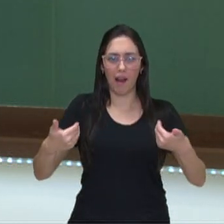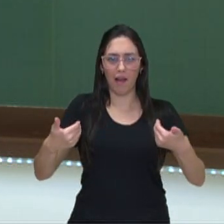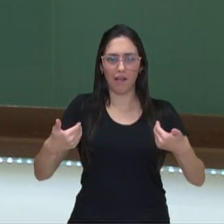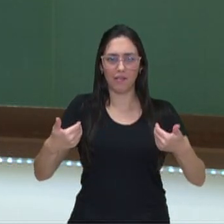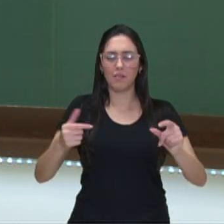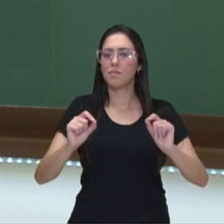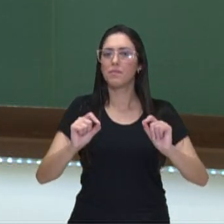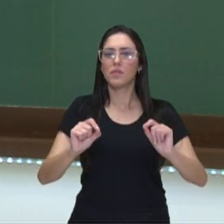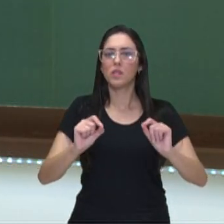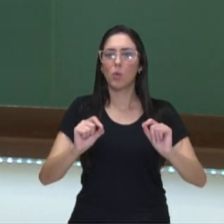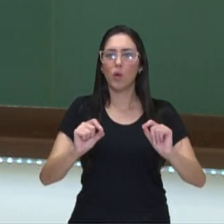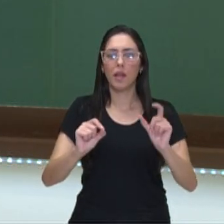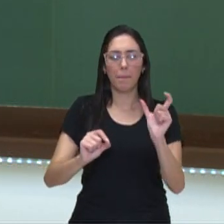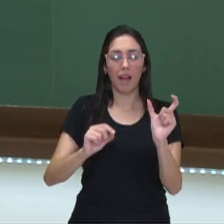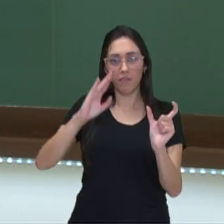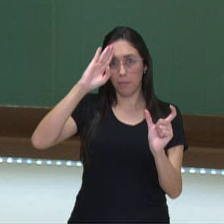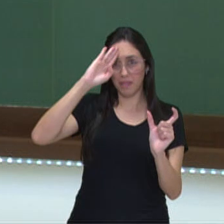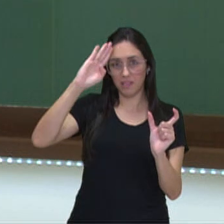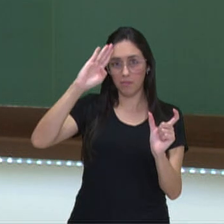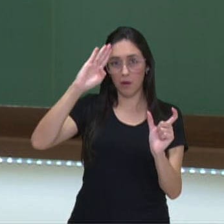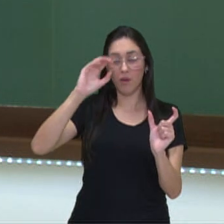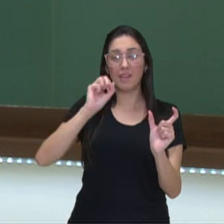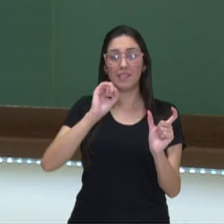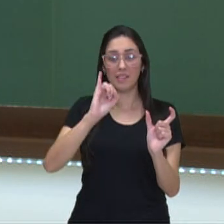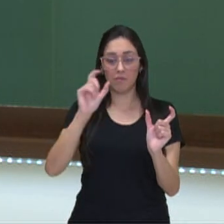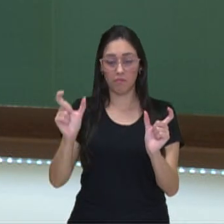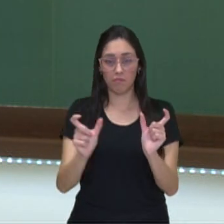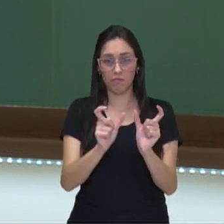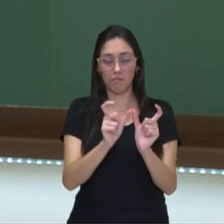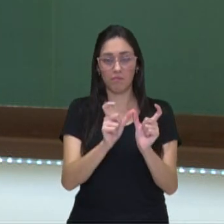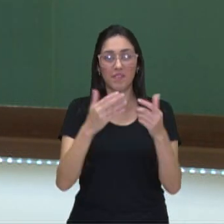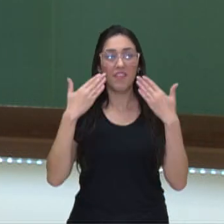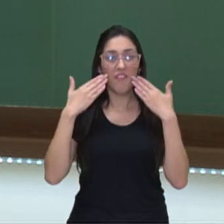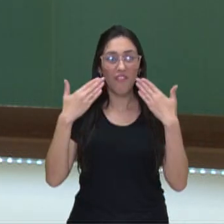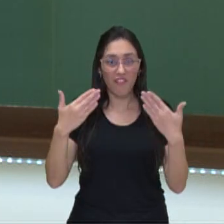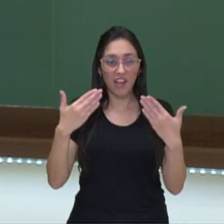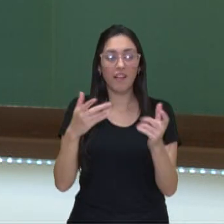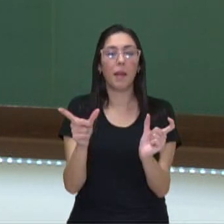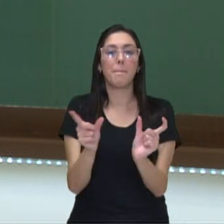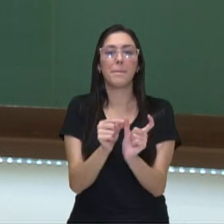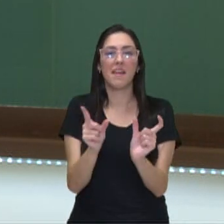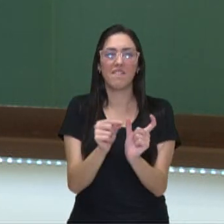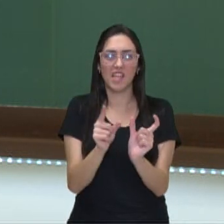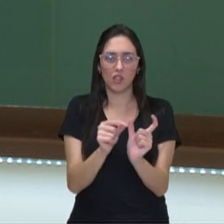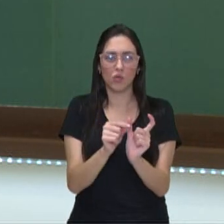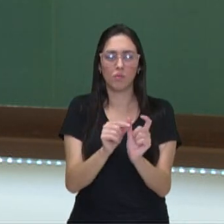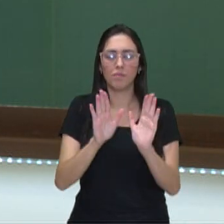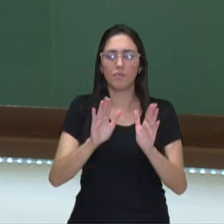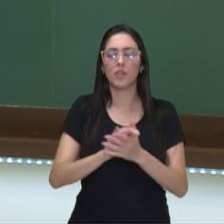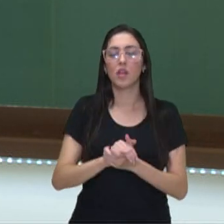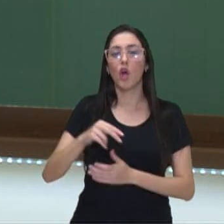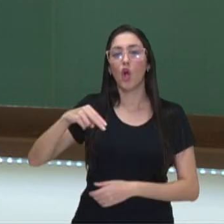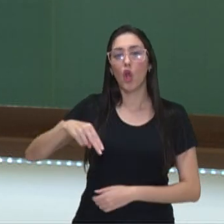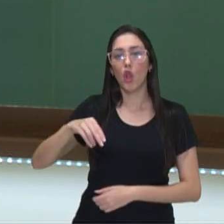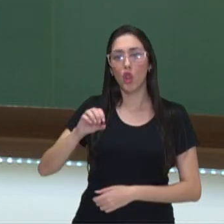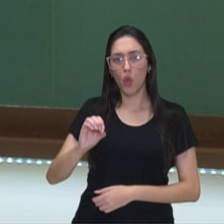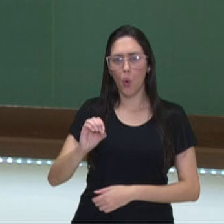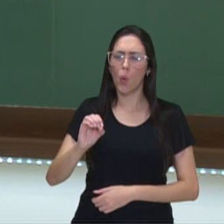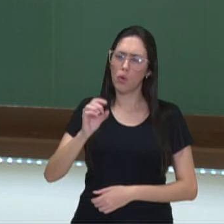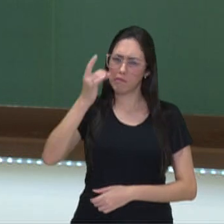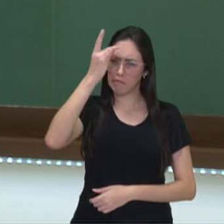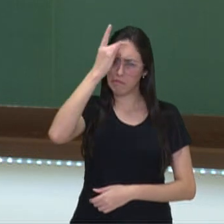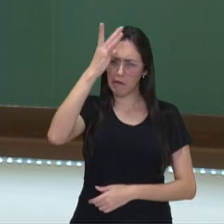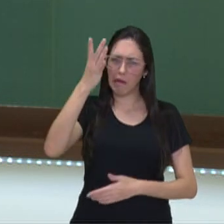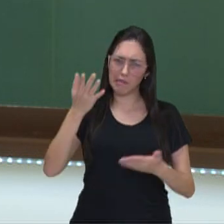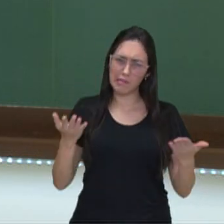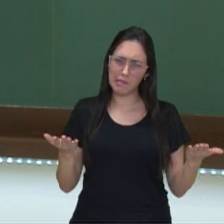root word, e o que viesse à frente seria o prefix. Nesse caso foi o no. O no é muito fácil para a